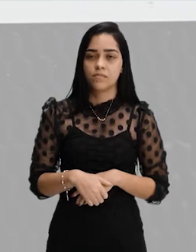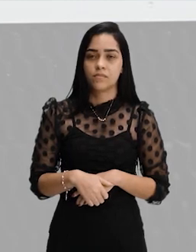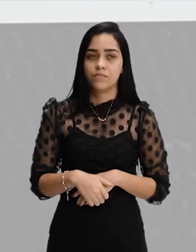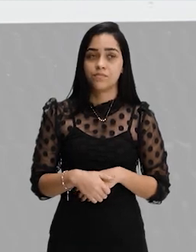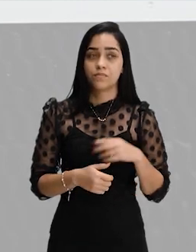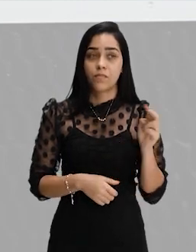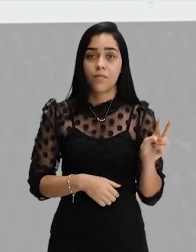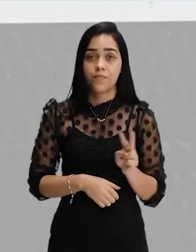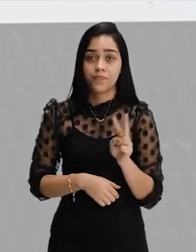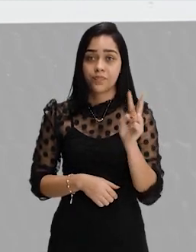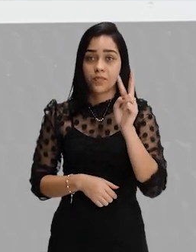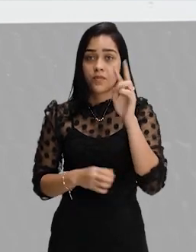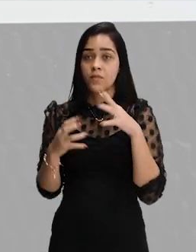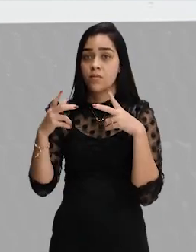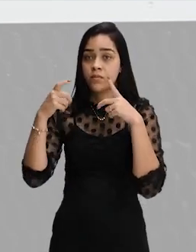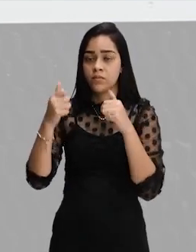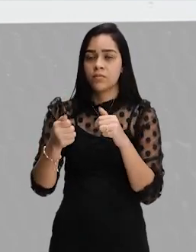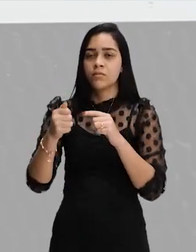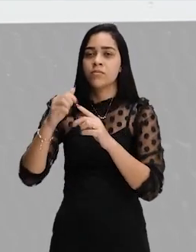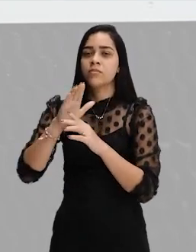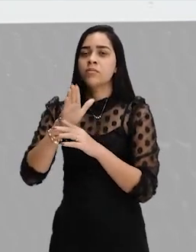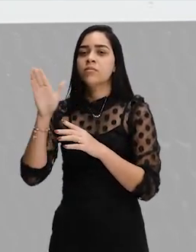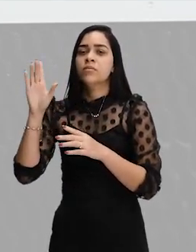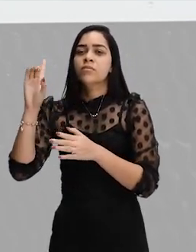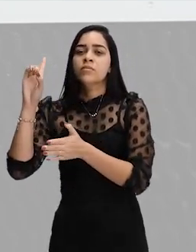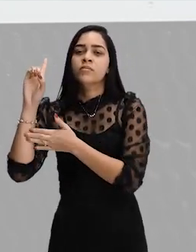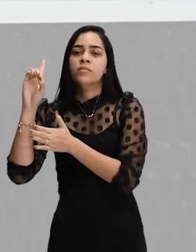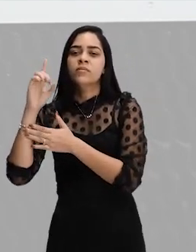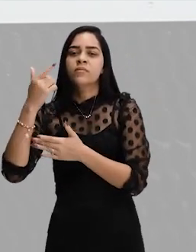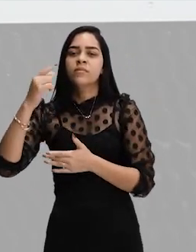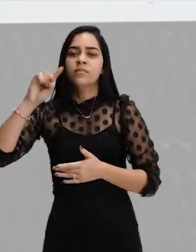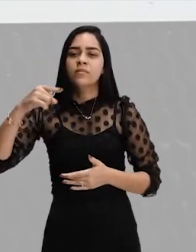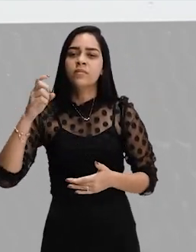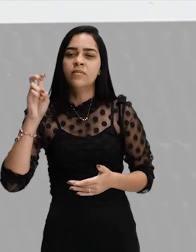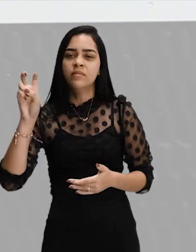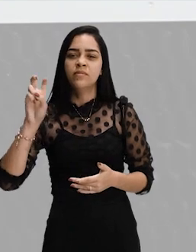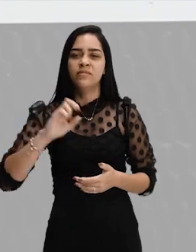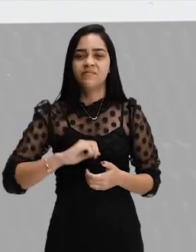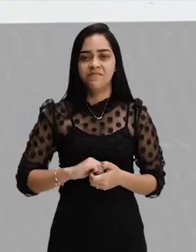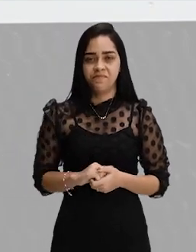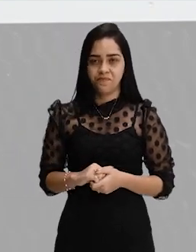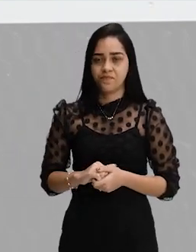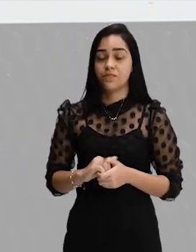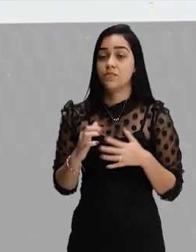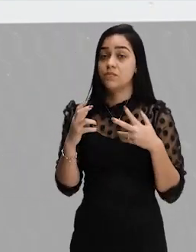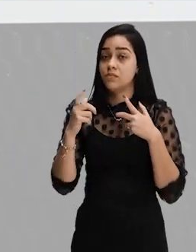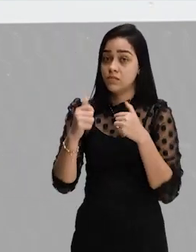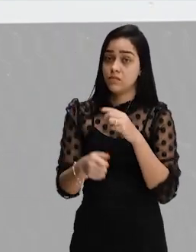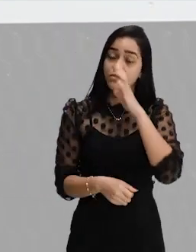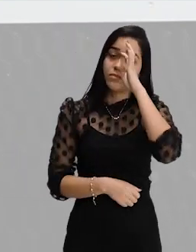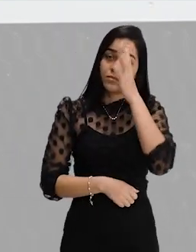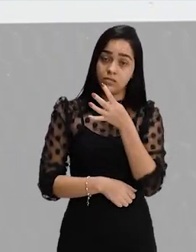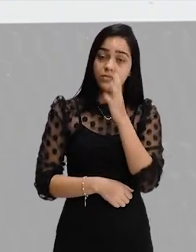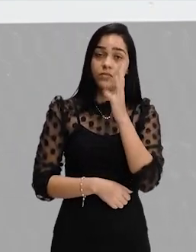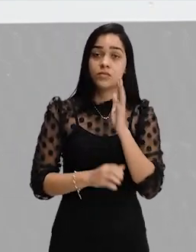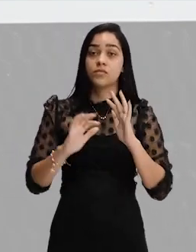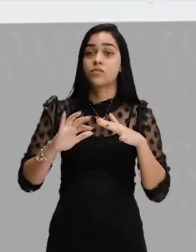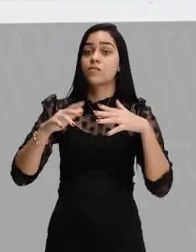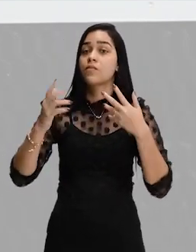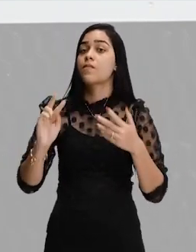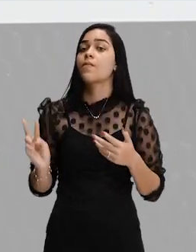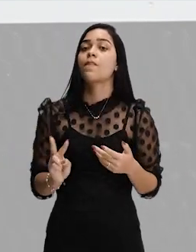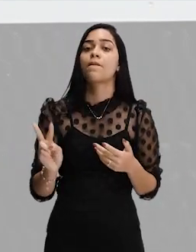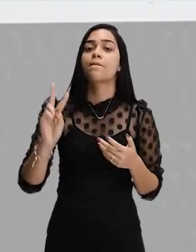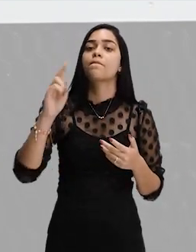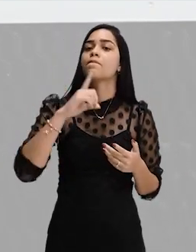cá. Os valores que tornam essa expressão positiva estão à direita do 2,5. Certo? Então, pronto, você resolveu. Quais são os